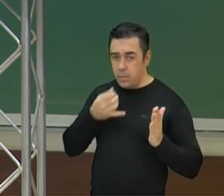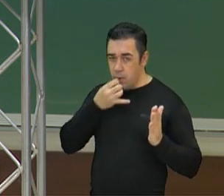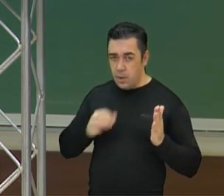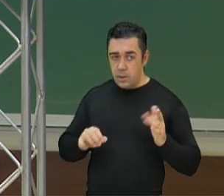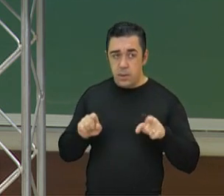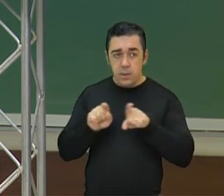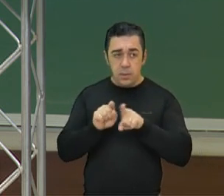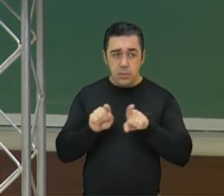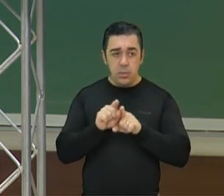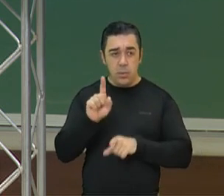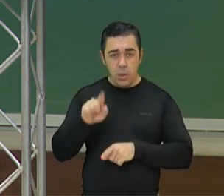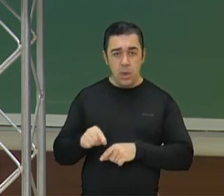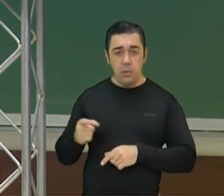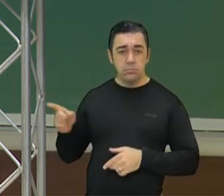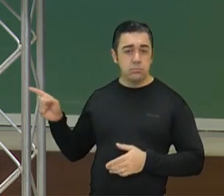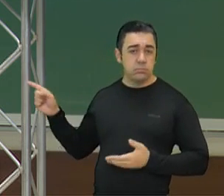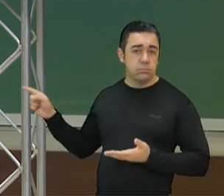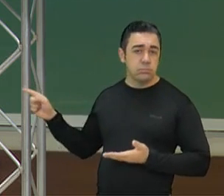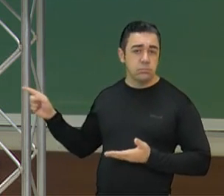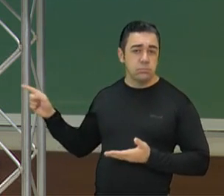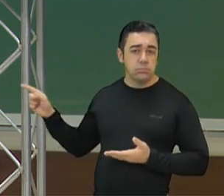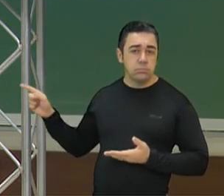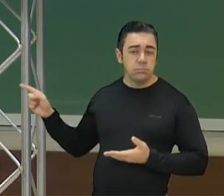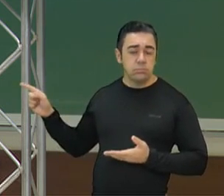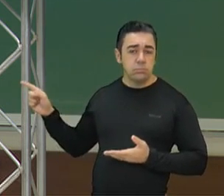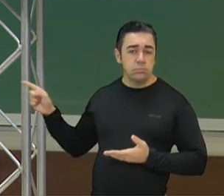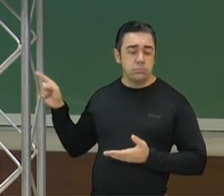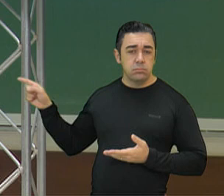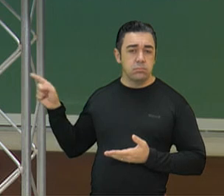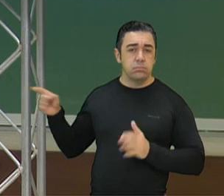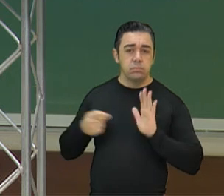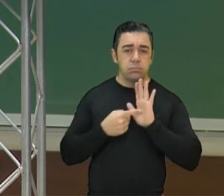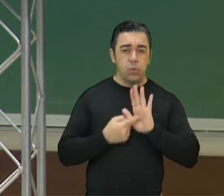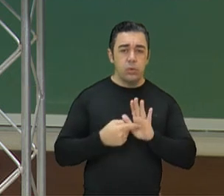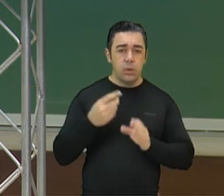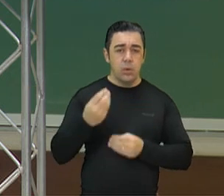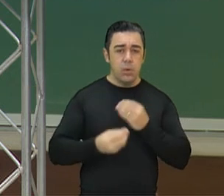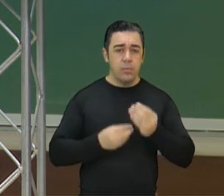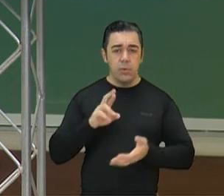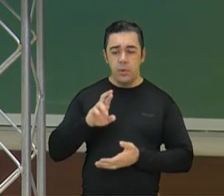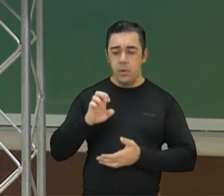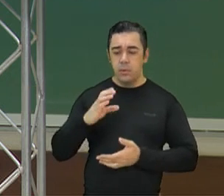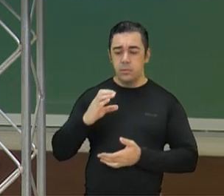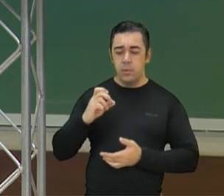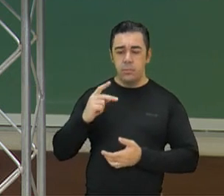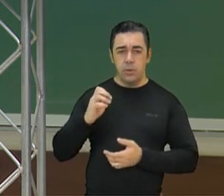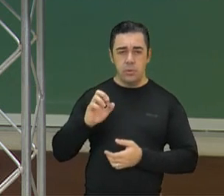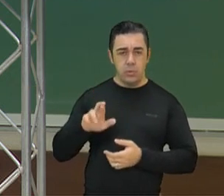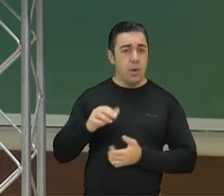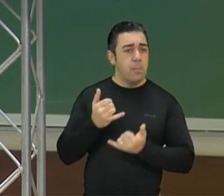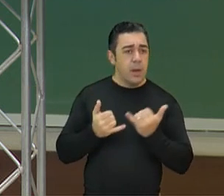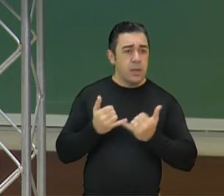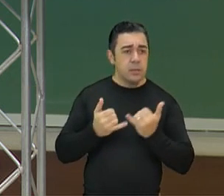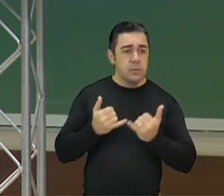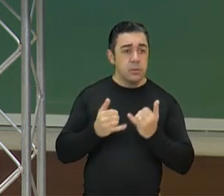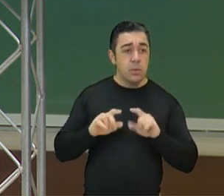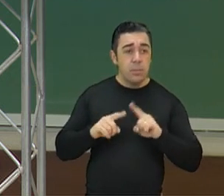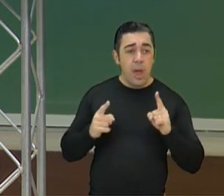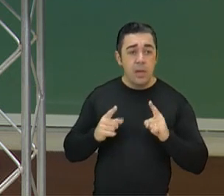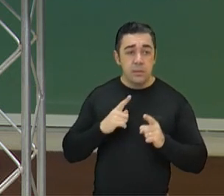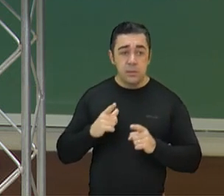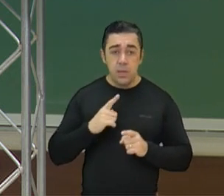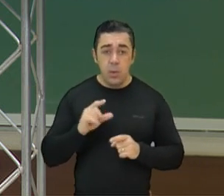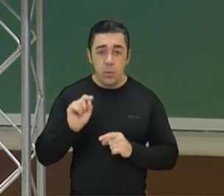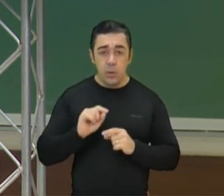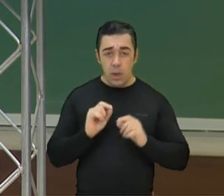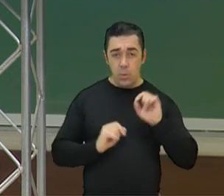nós temos aqui o símbolo do receptor, parecido com o gerador, só que nós vemos aqui o sentido